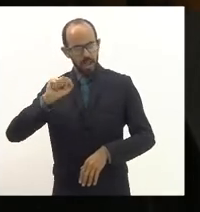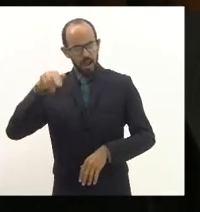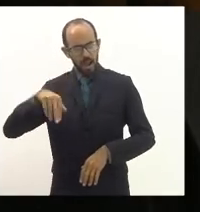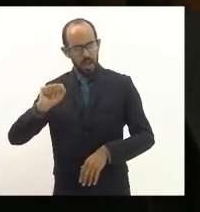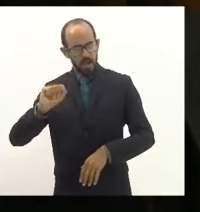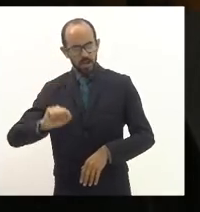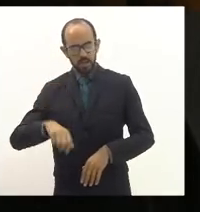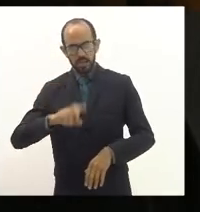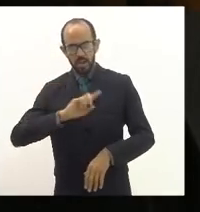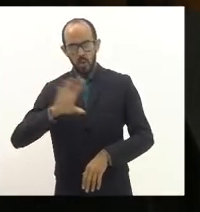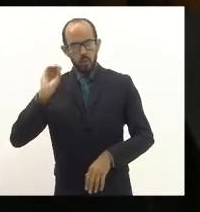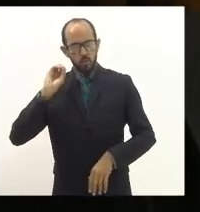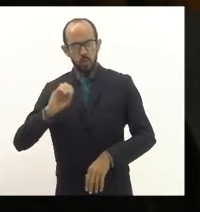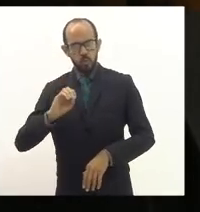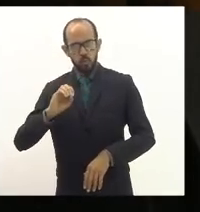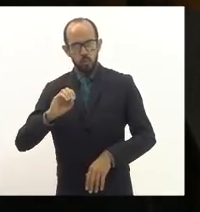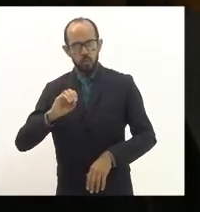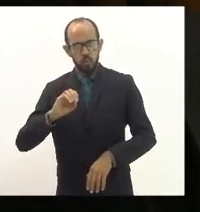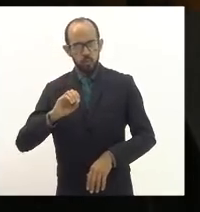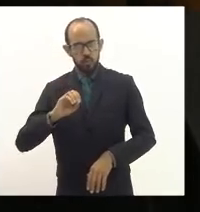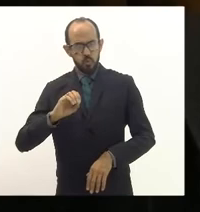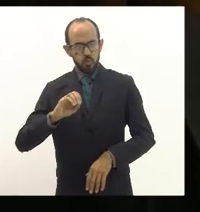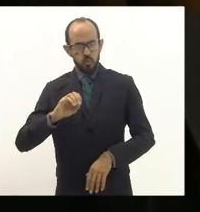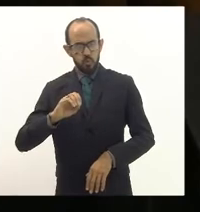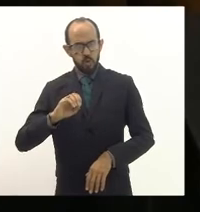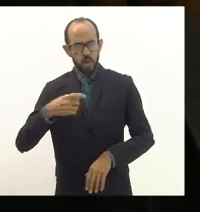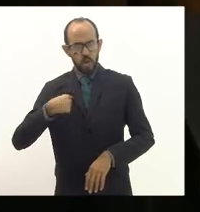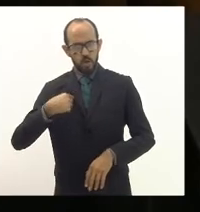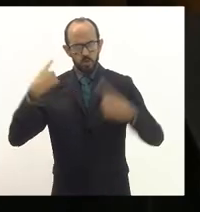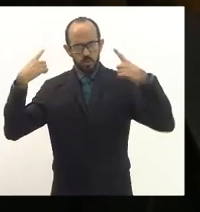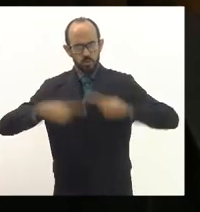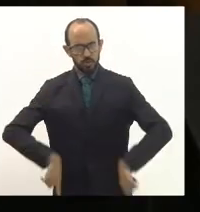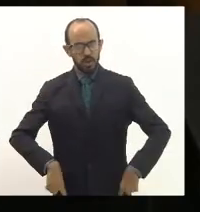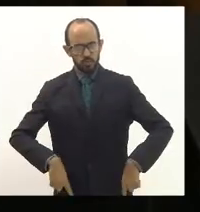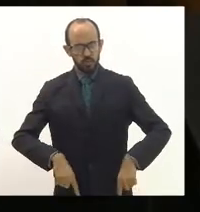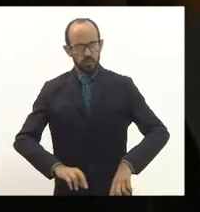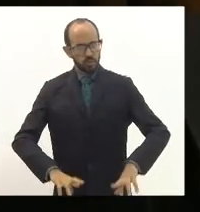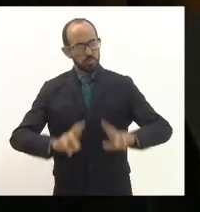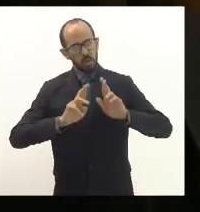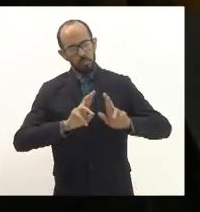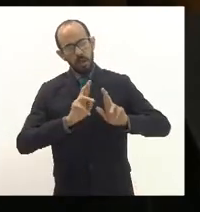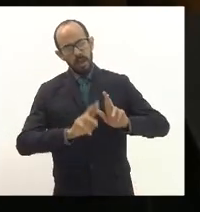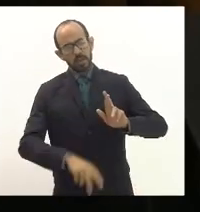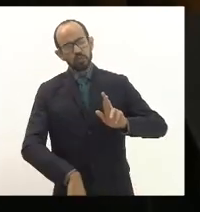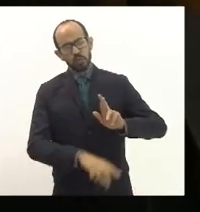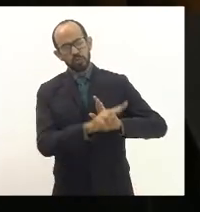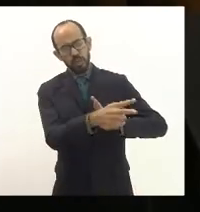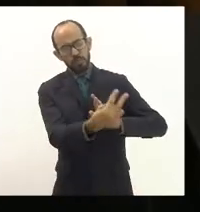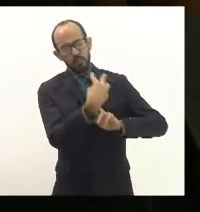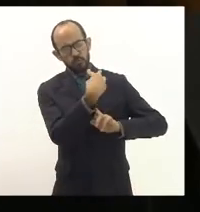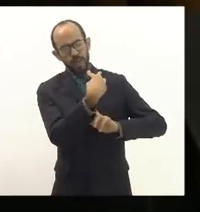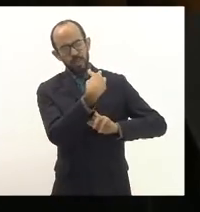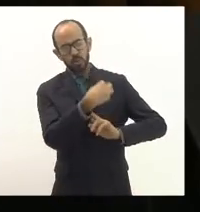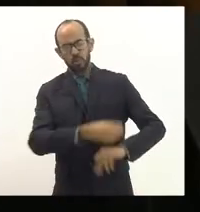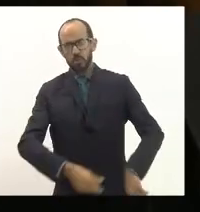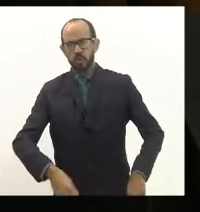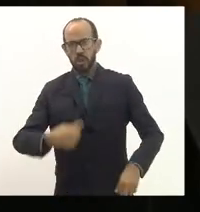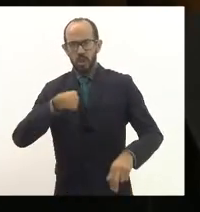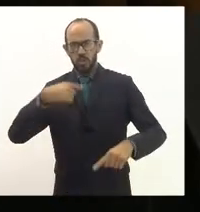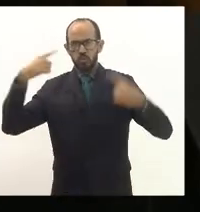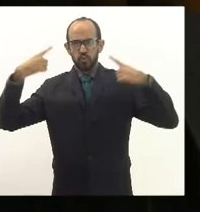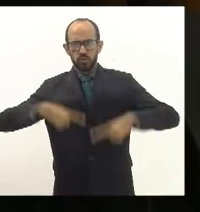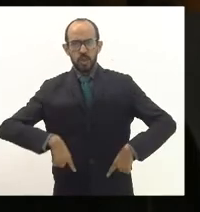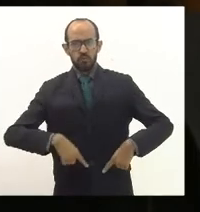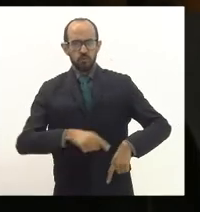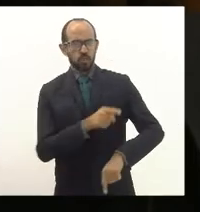não, governador. Eu vou fazer um desafio e eu espero que o senhor esteja me assistindo. Eu te desafio